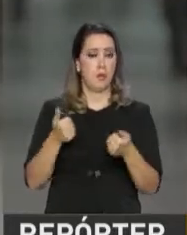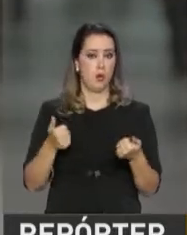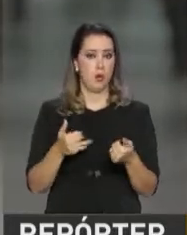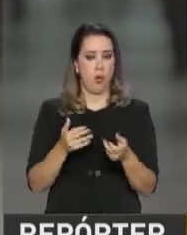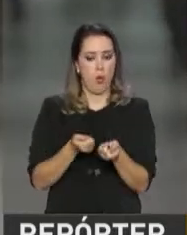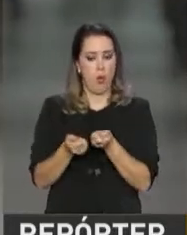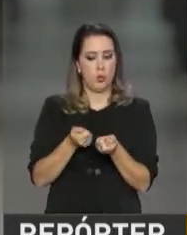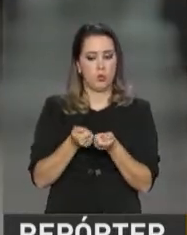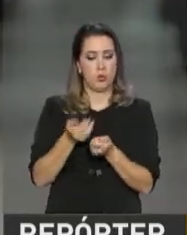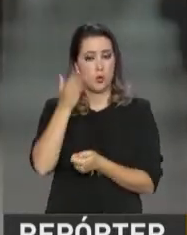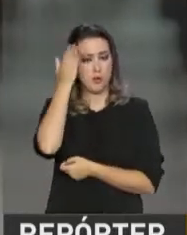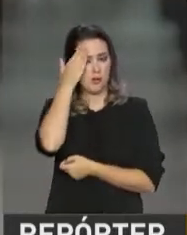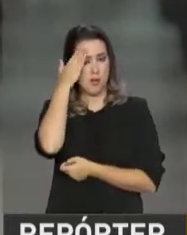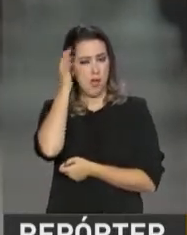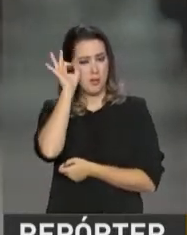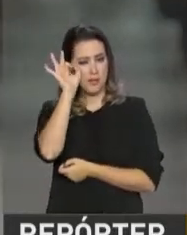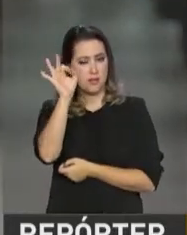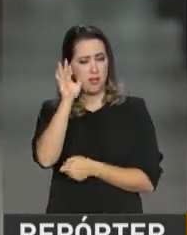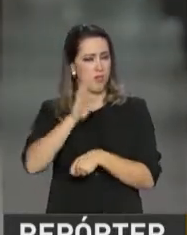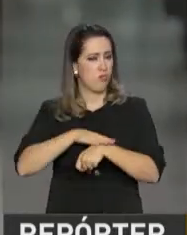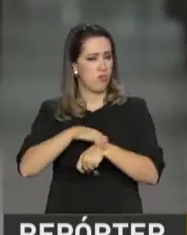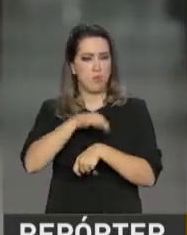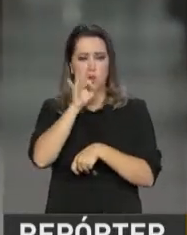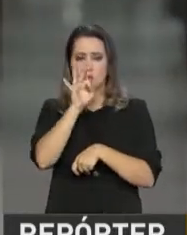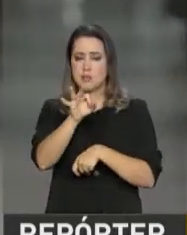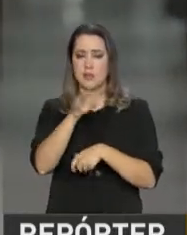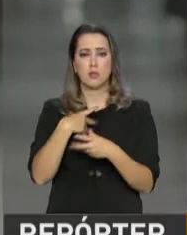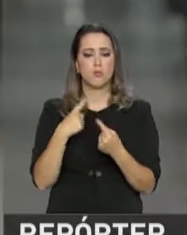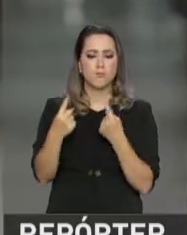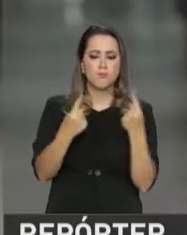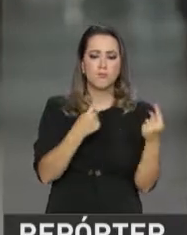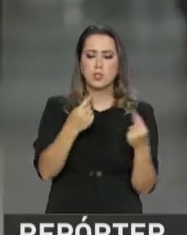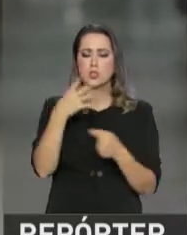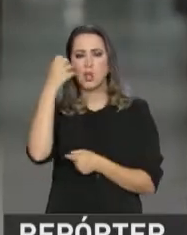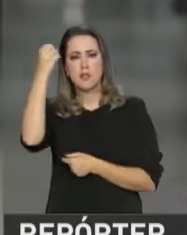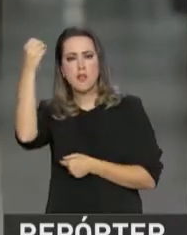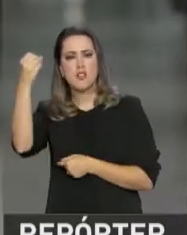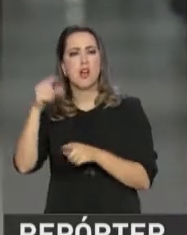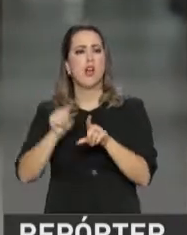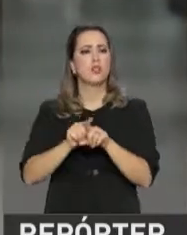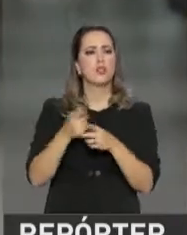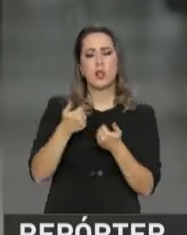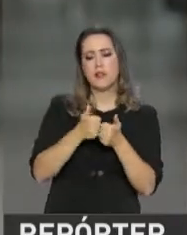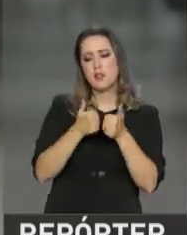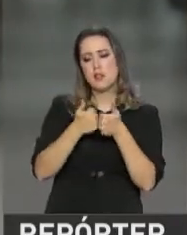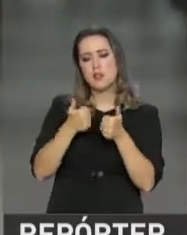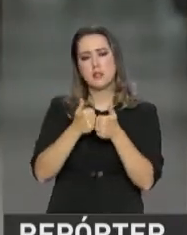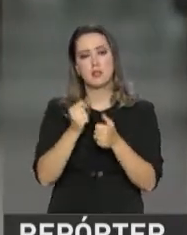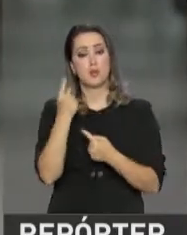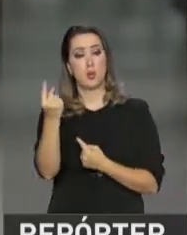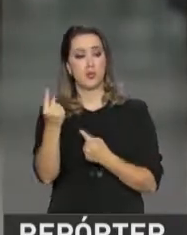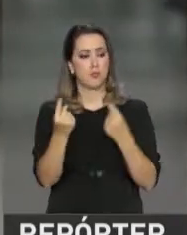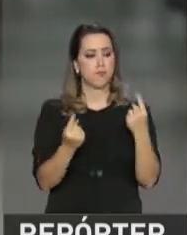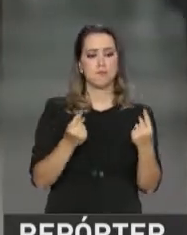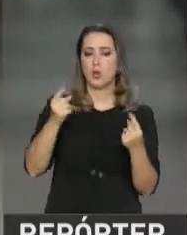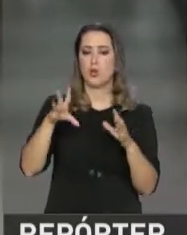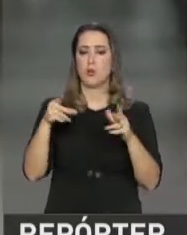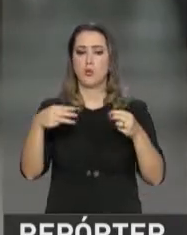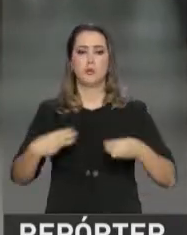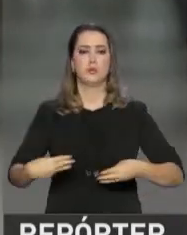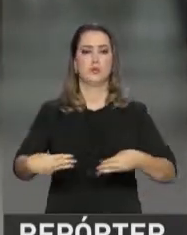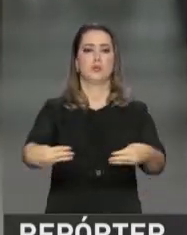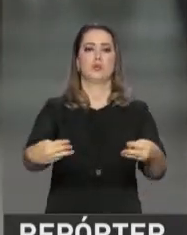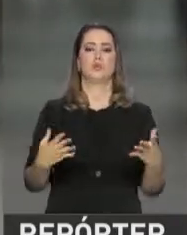Ministério toma conhecimento praticamente em tempo real de cada viagem, de cada deslocamento realizado em todos os